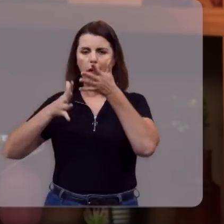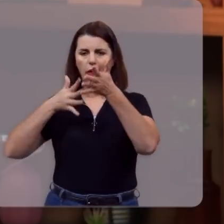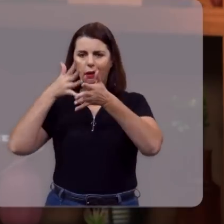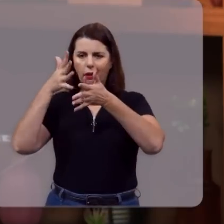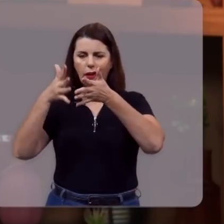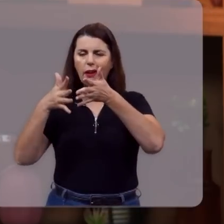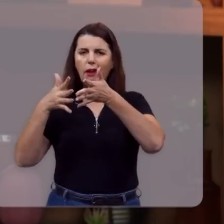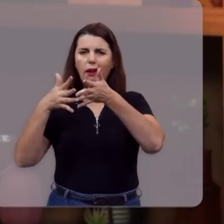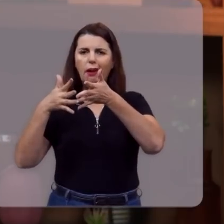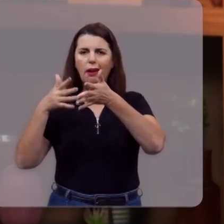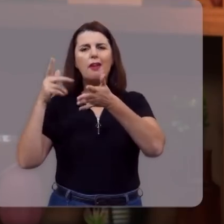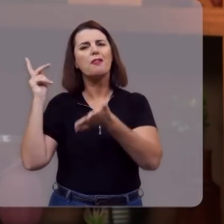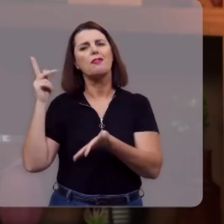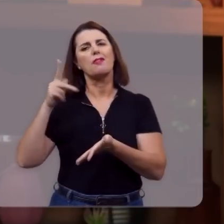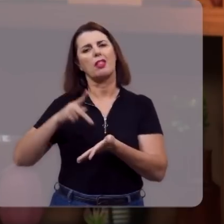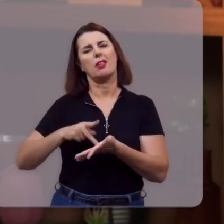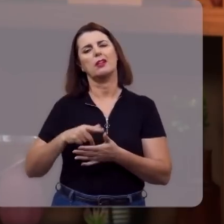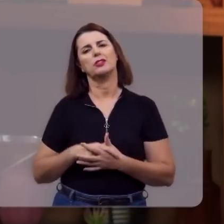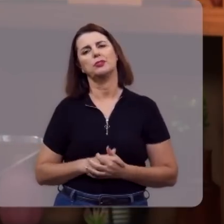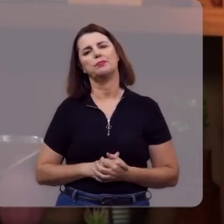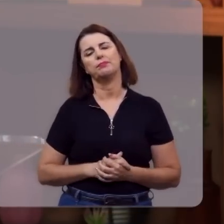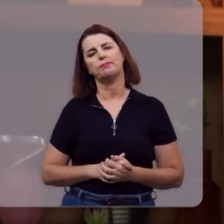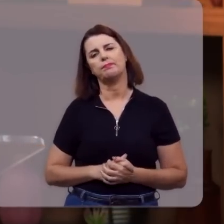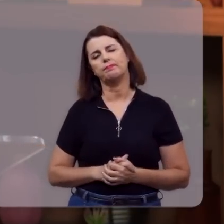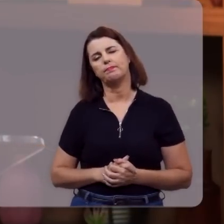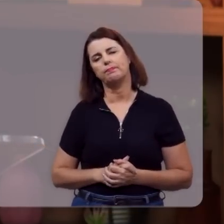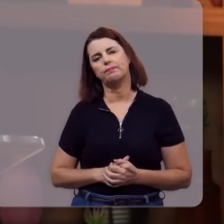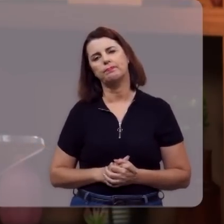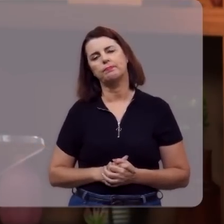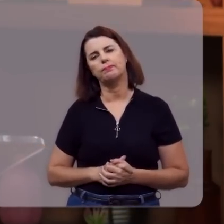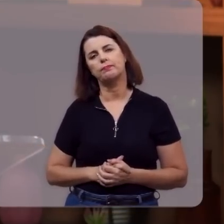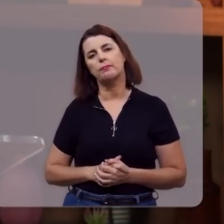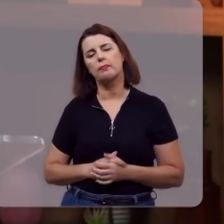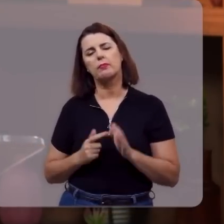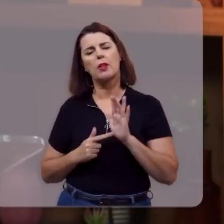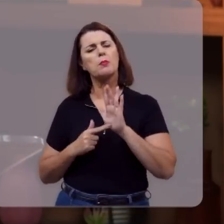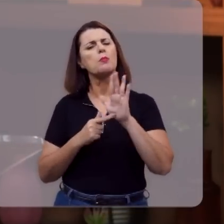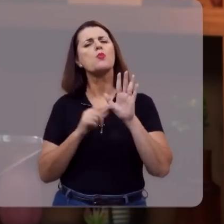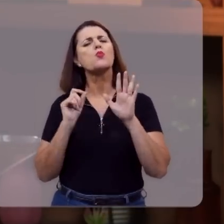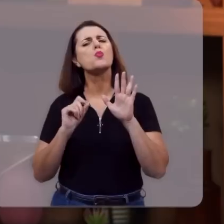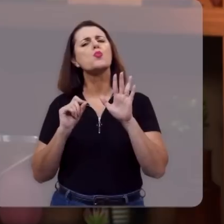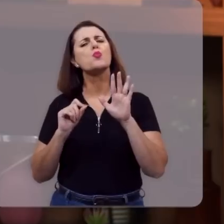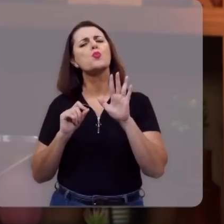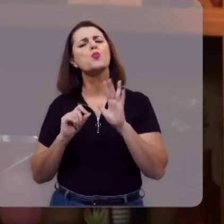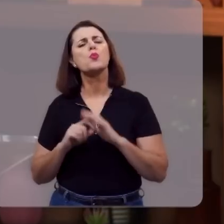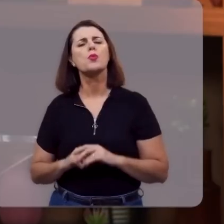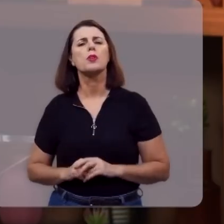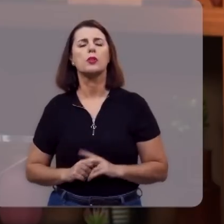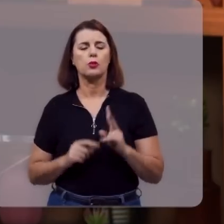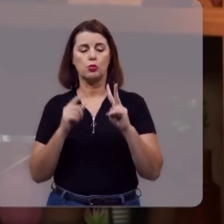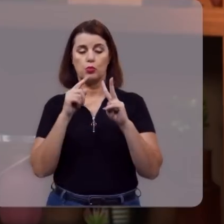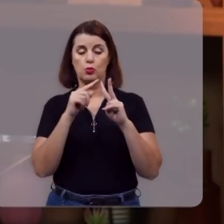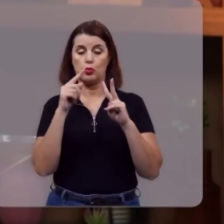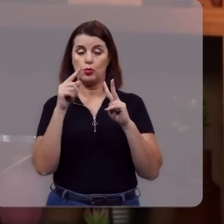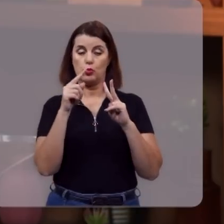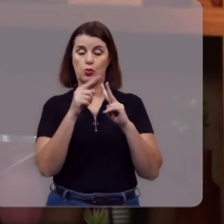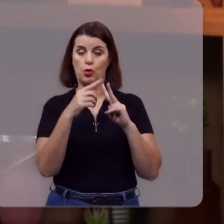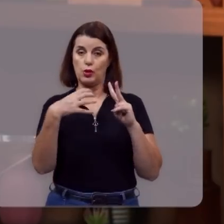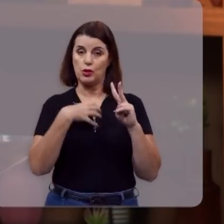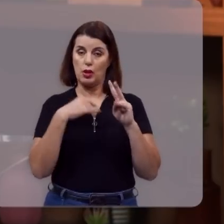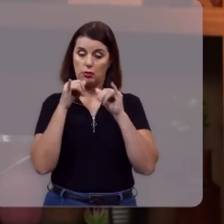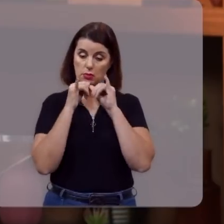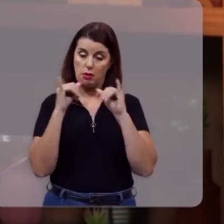boca é verdade. Destaco aqui dois aspectos